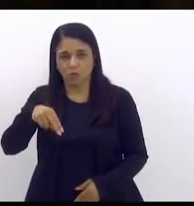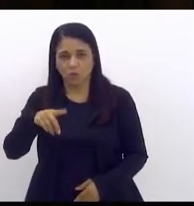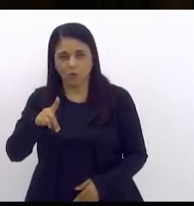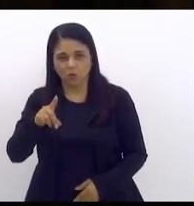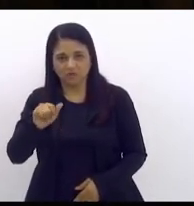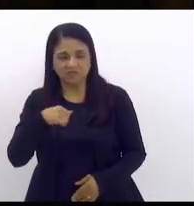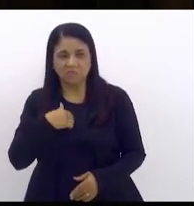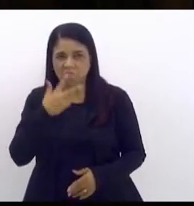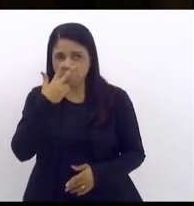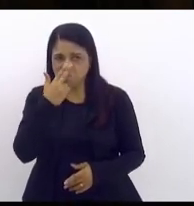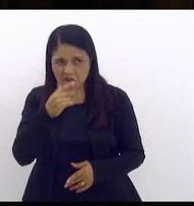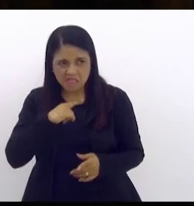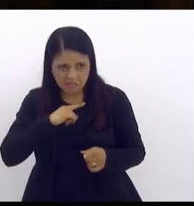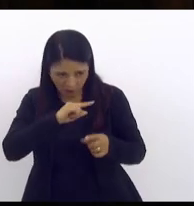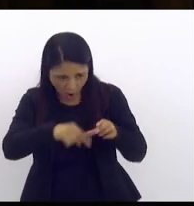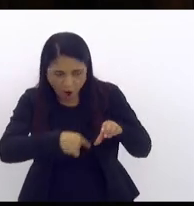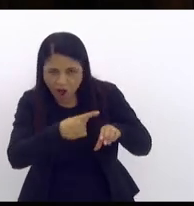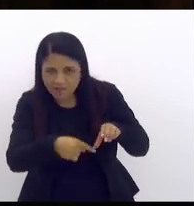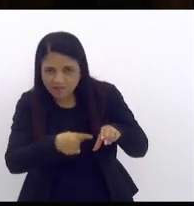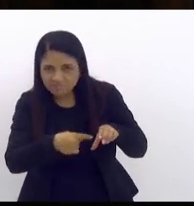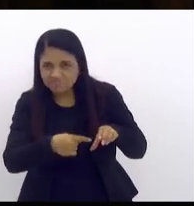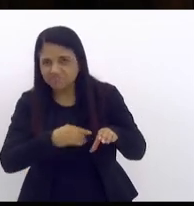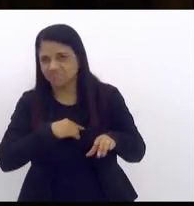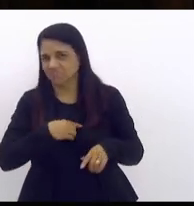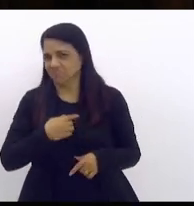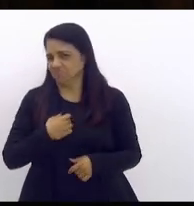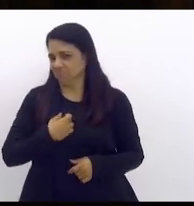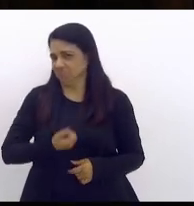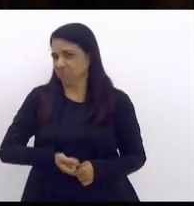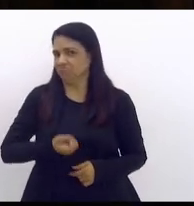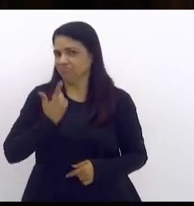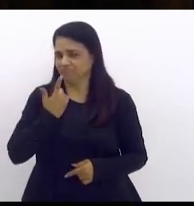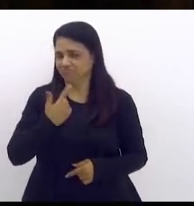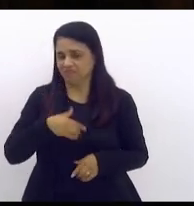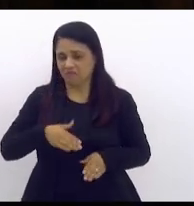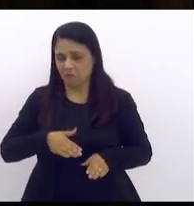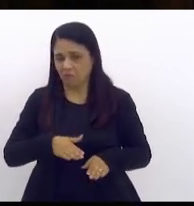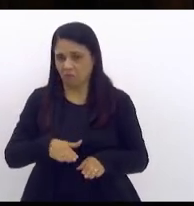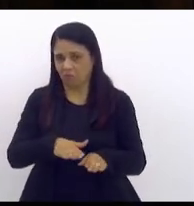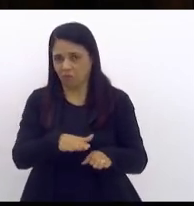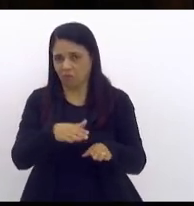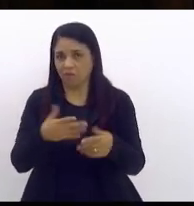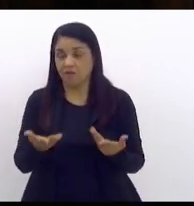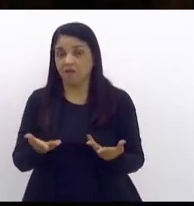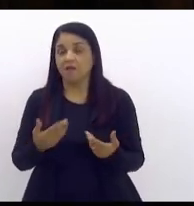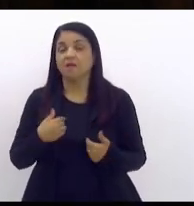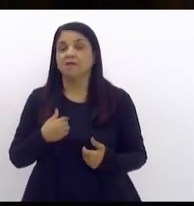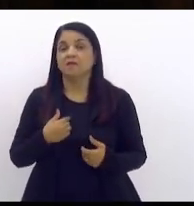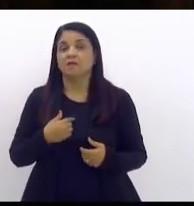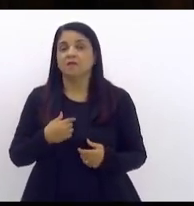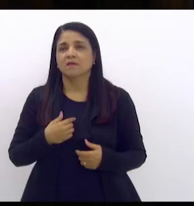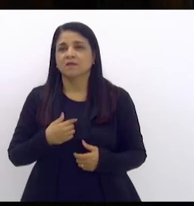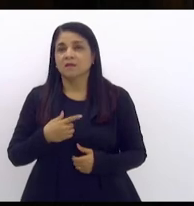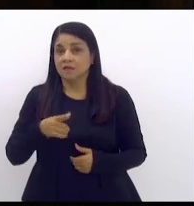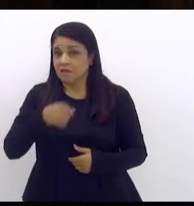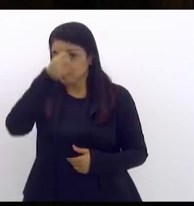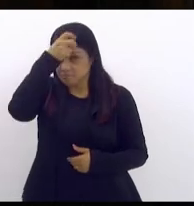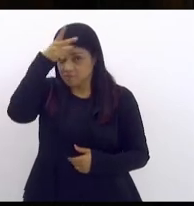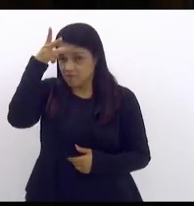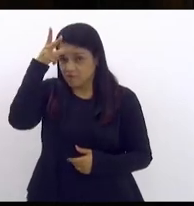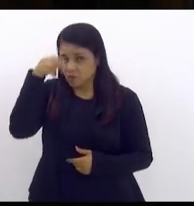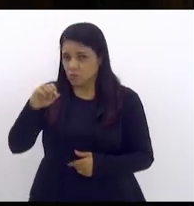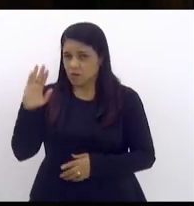deve ir deslizando ali. Enfim, eu fico só abismado, porque ainda é capaz dessa prefeitura, cara de